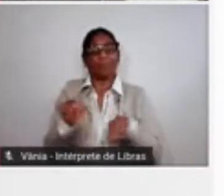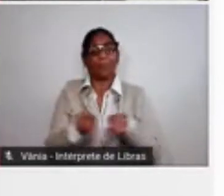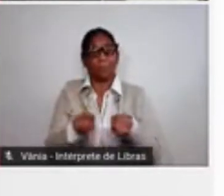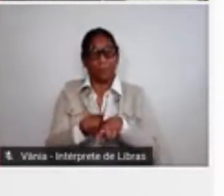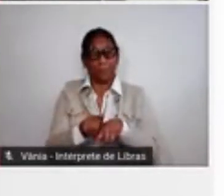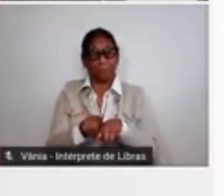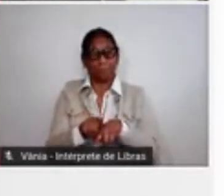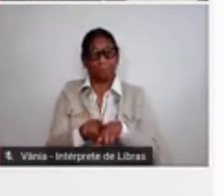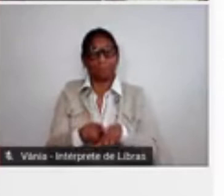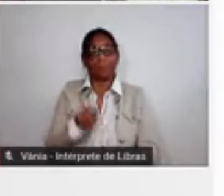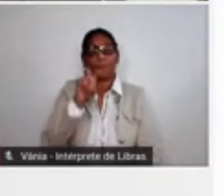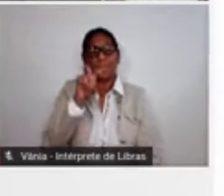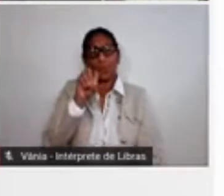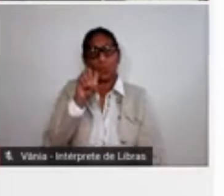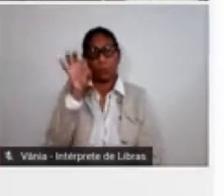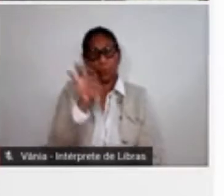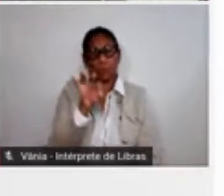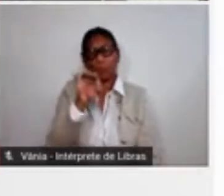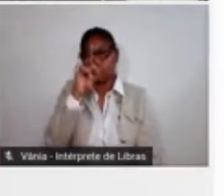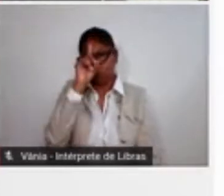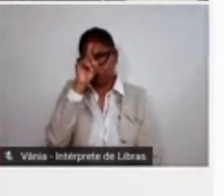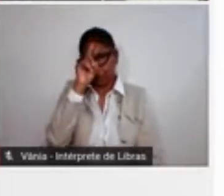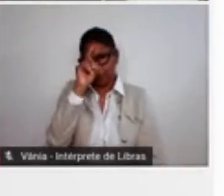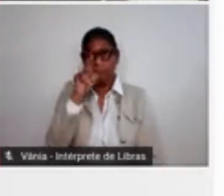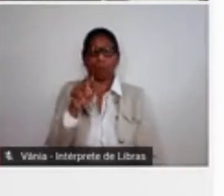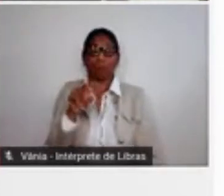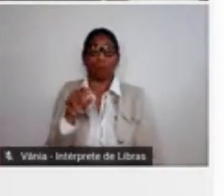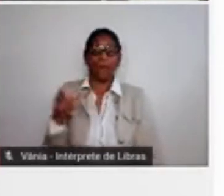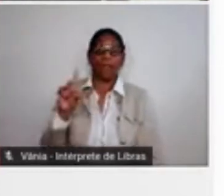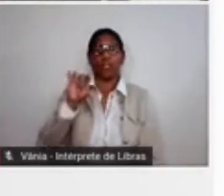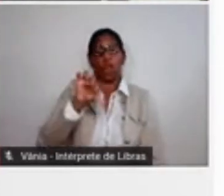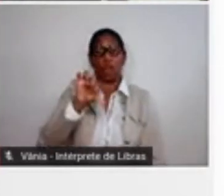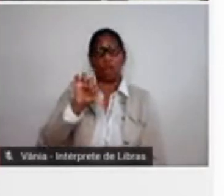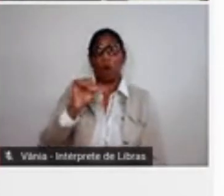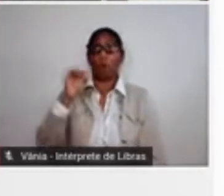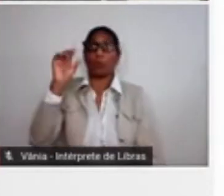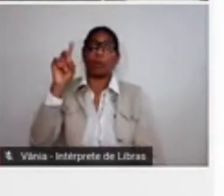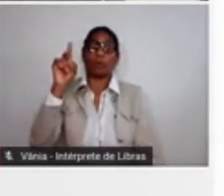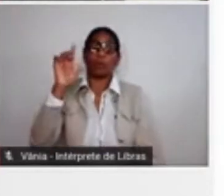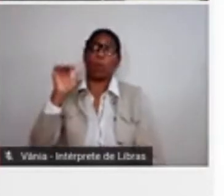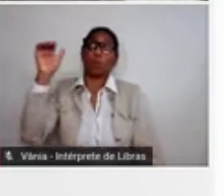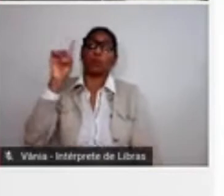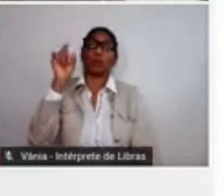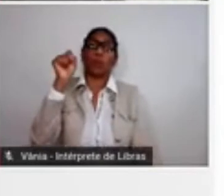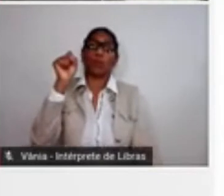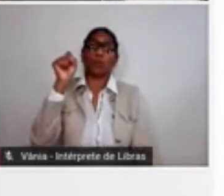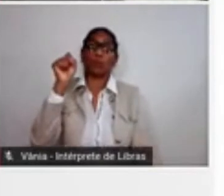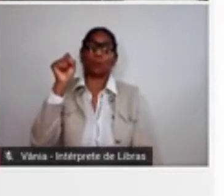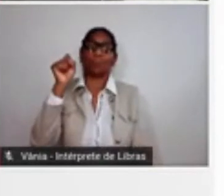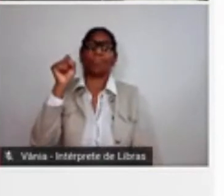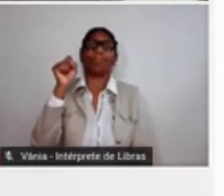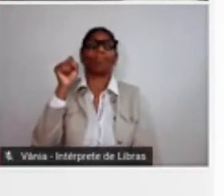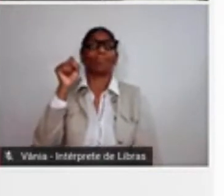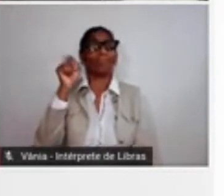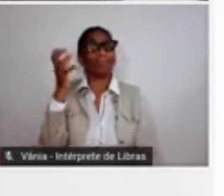aumento de 50% das hospitalizações, já estava em 9, foi para 12, agora para 18, isso